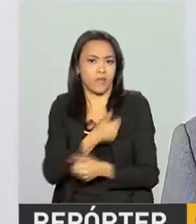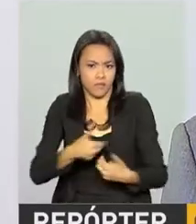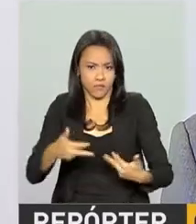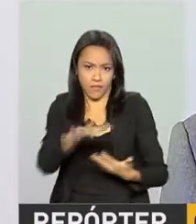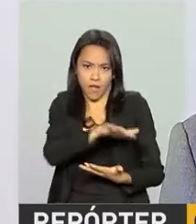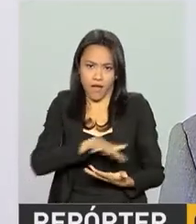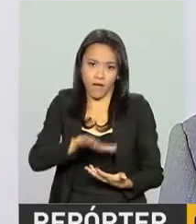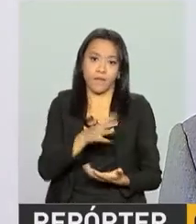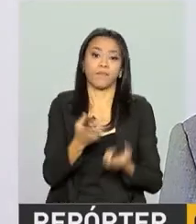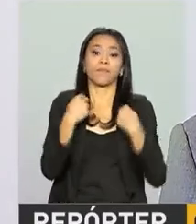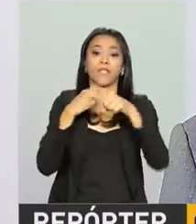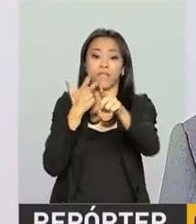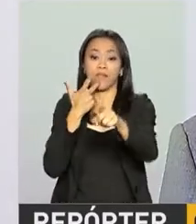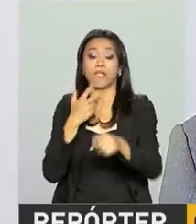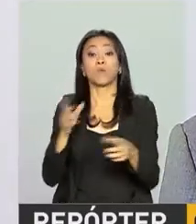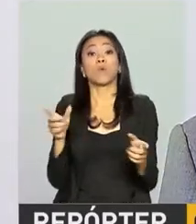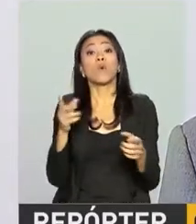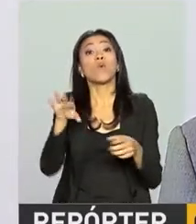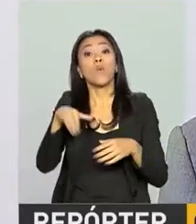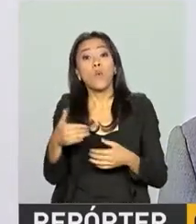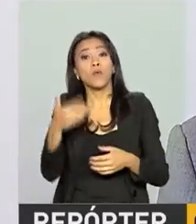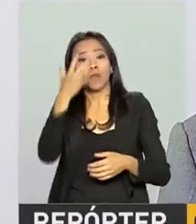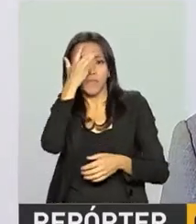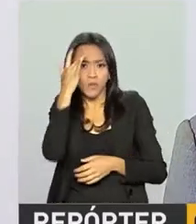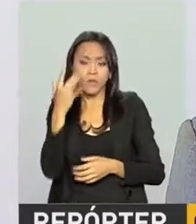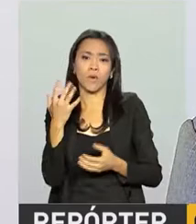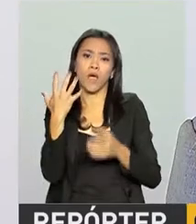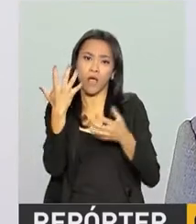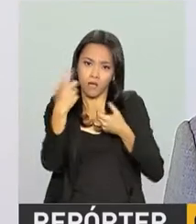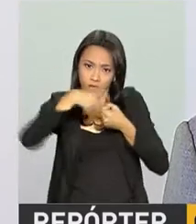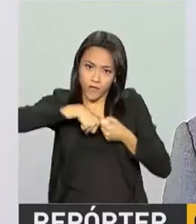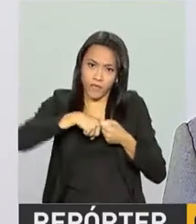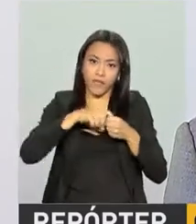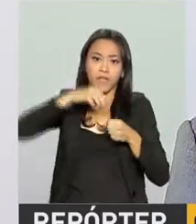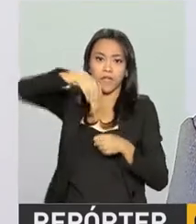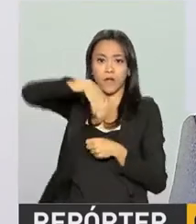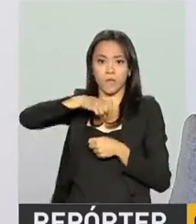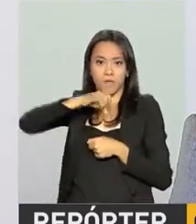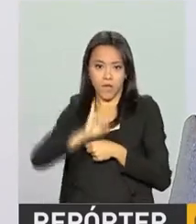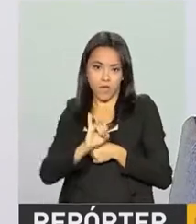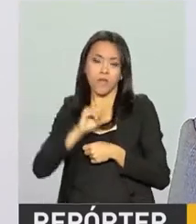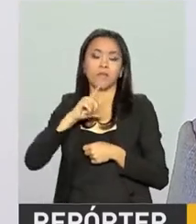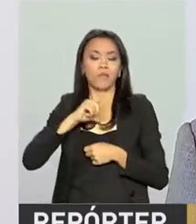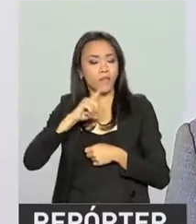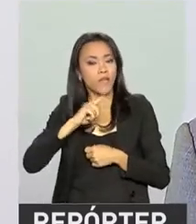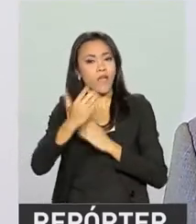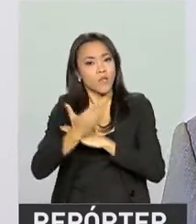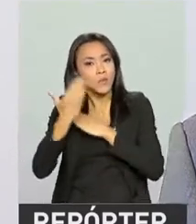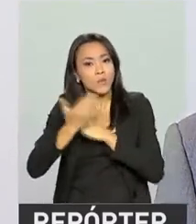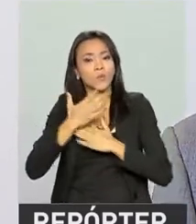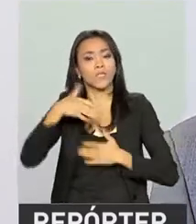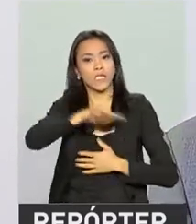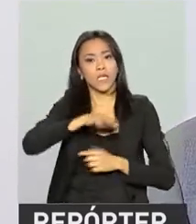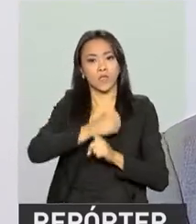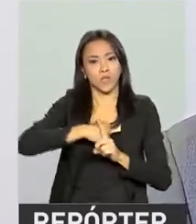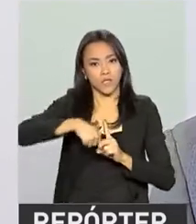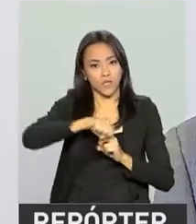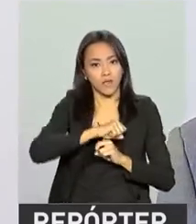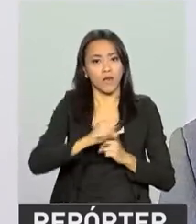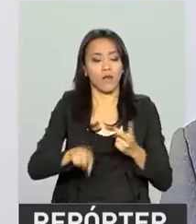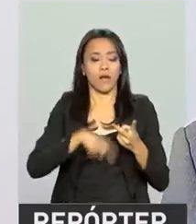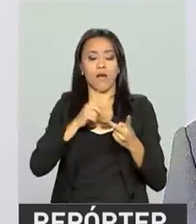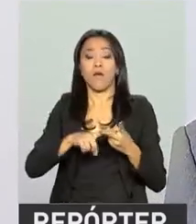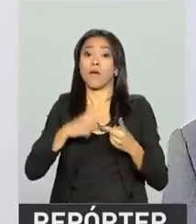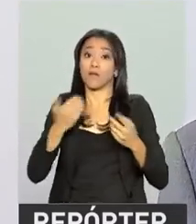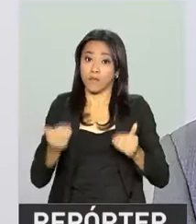mei ele passa a deus benefícios da previdência social além da formalização um passe para